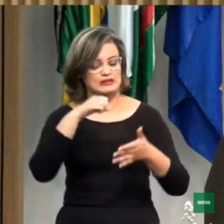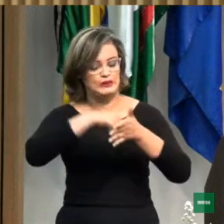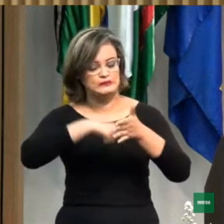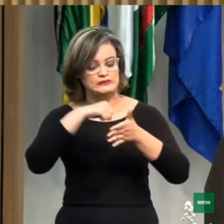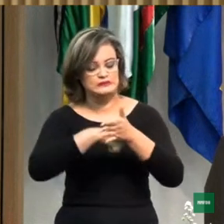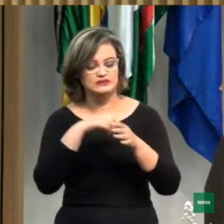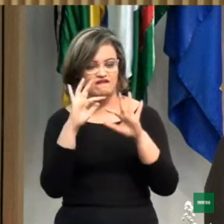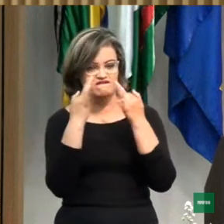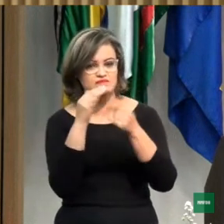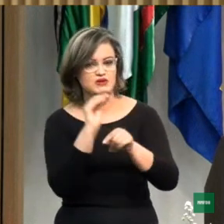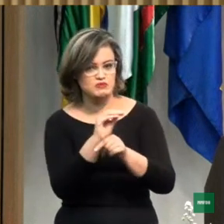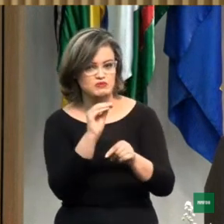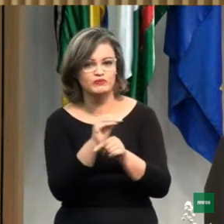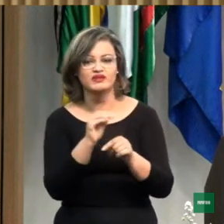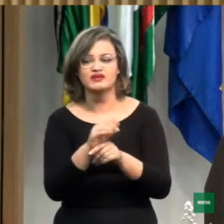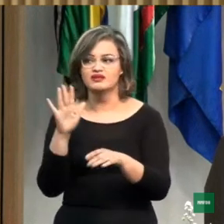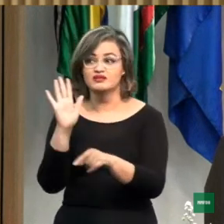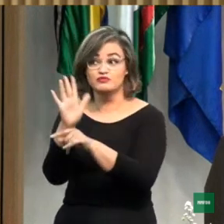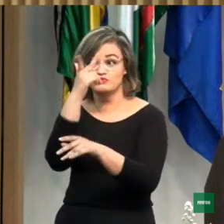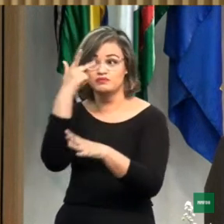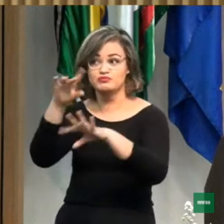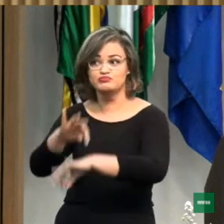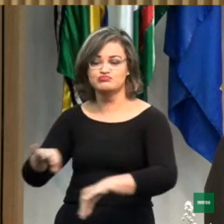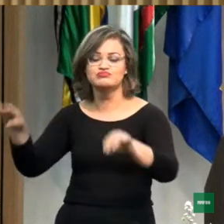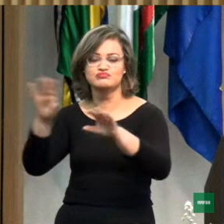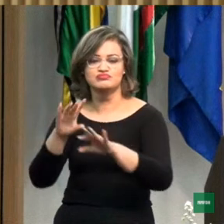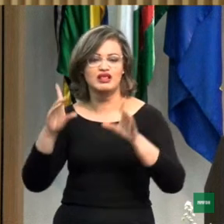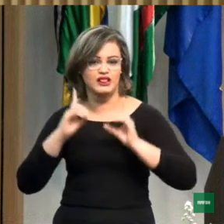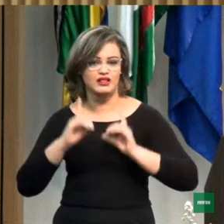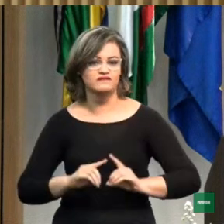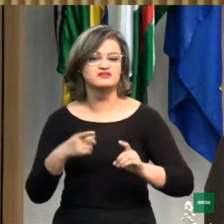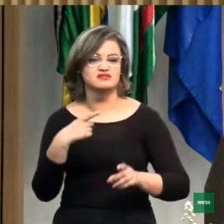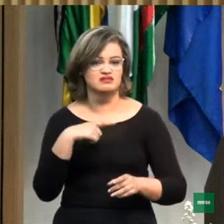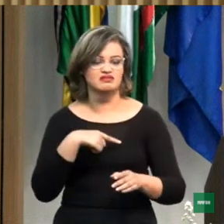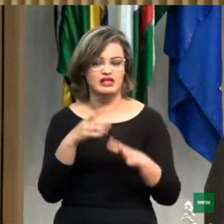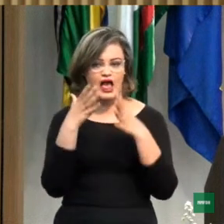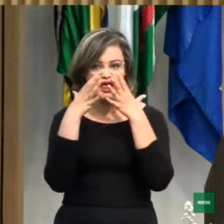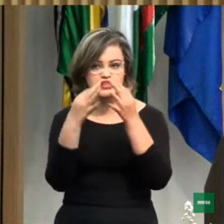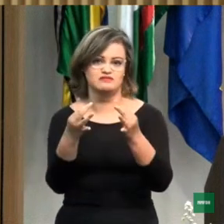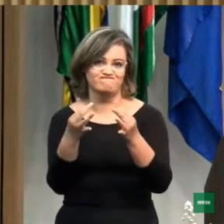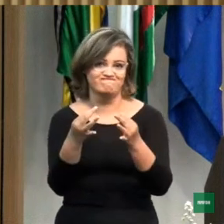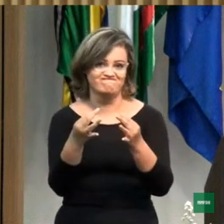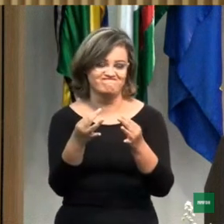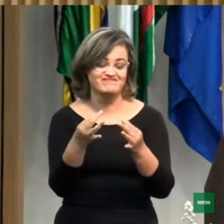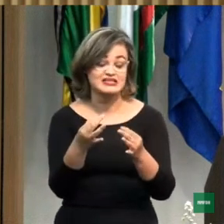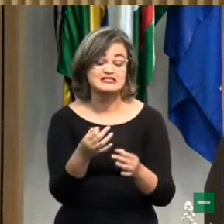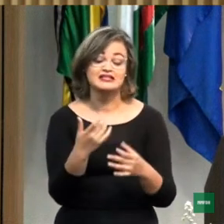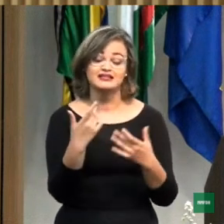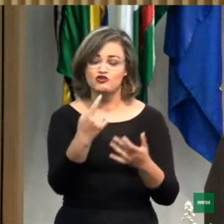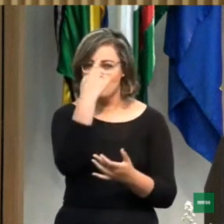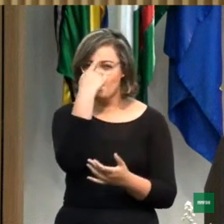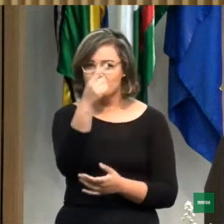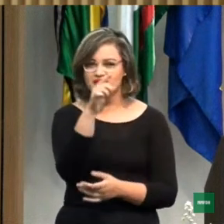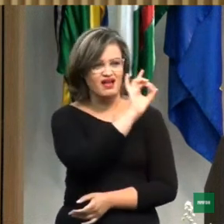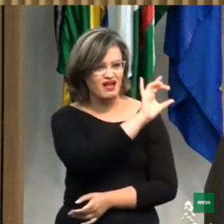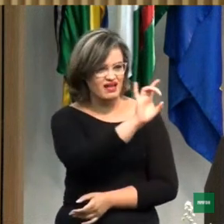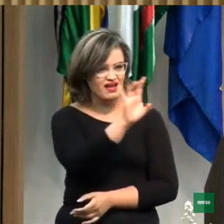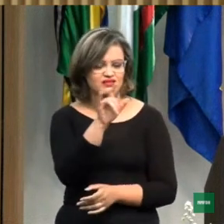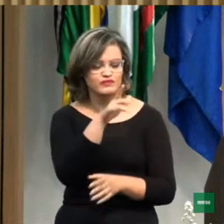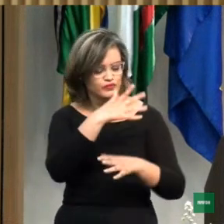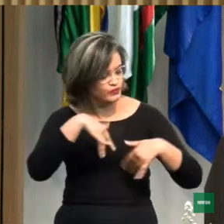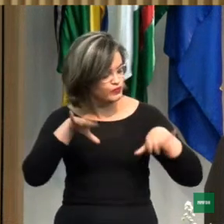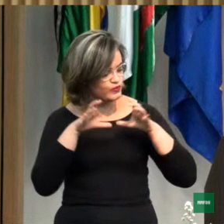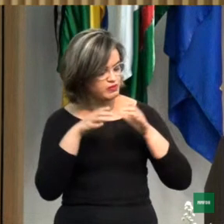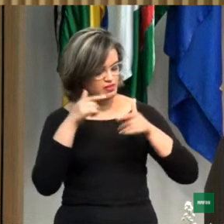todas as pessoas com deficiência desse país. Eu penso em toda a minha equipe, a equipe do